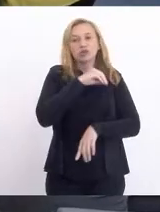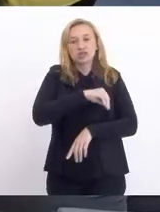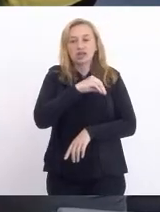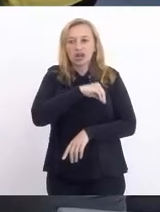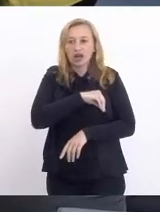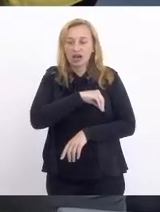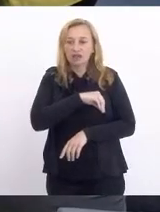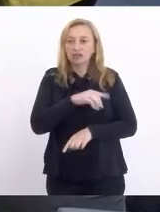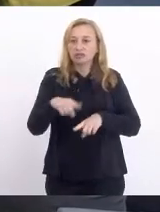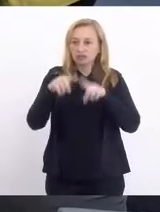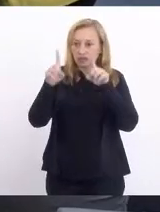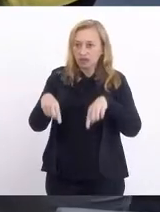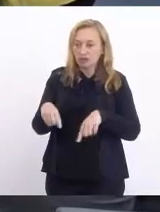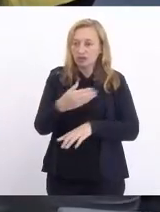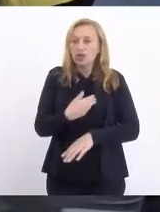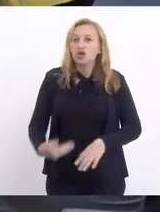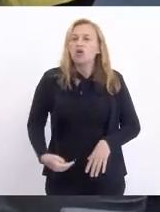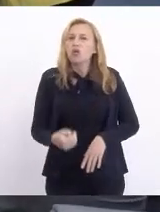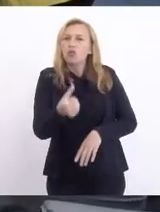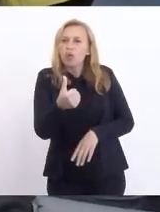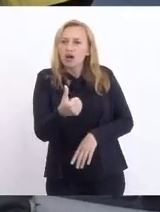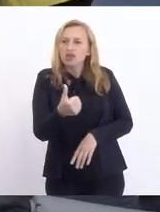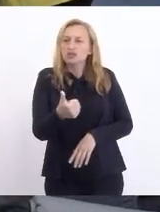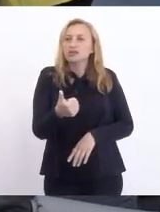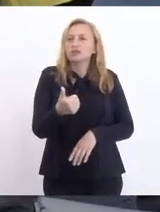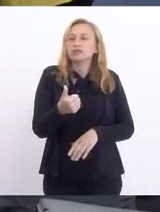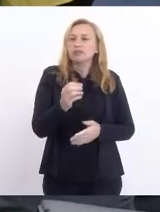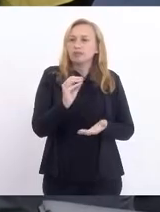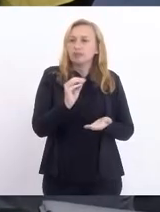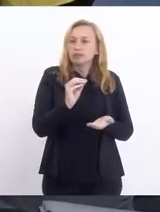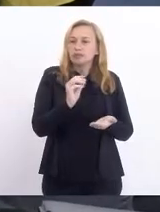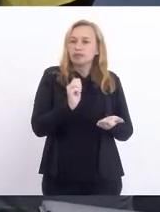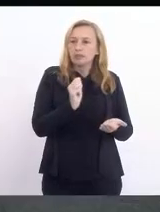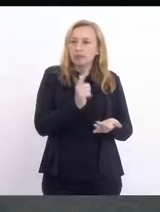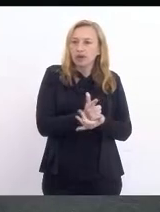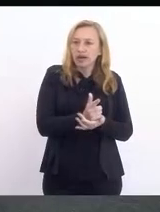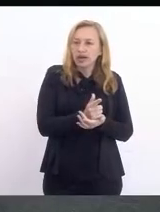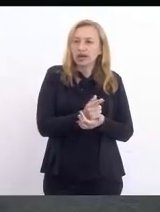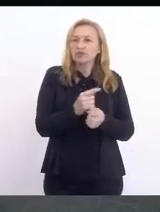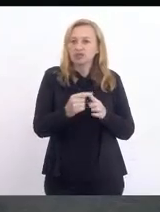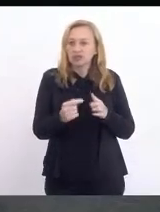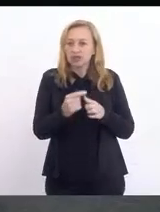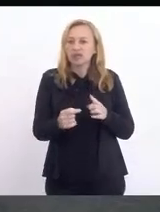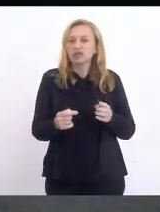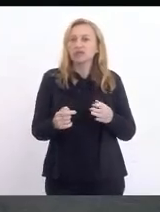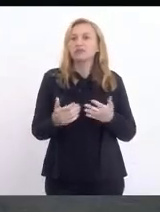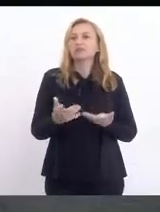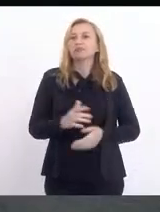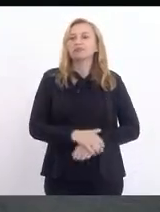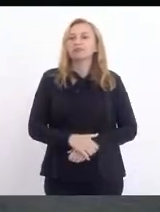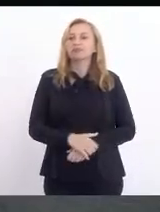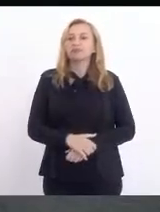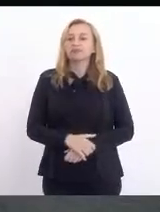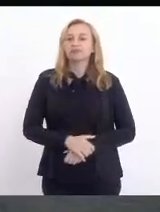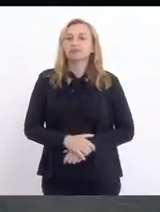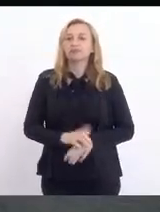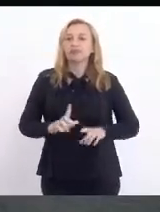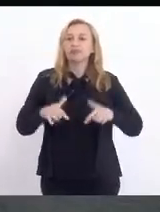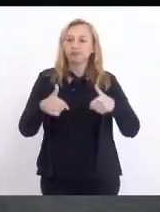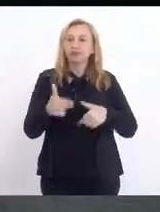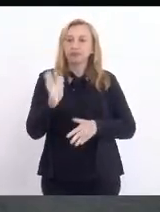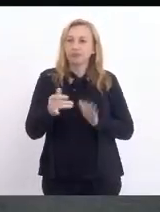conta do servidor a quase pagar um décimo de 41 15º essa é uma manifestação feita